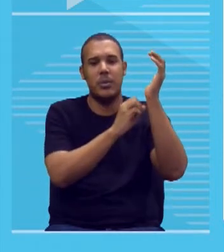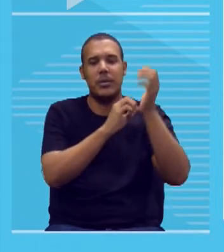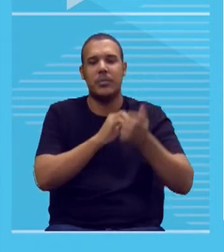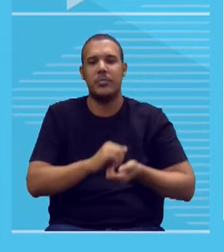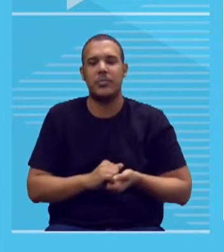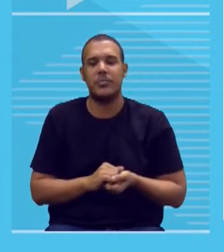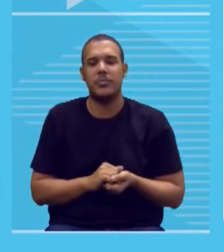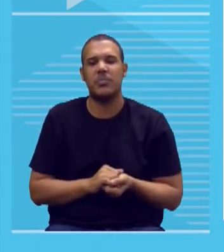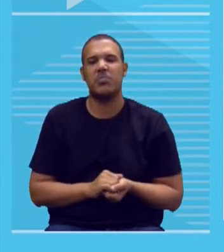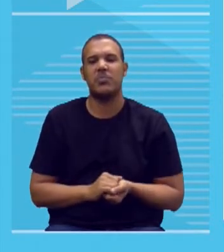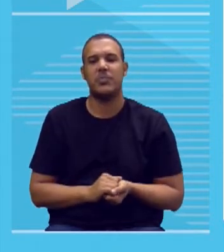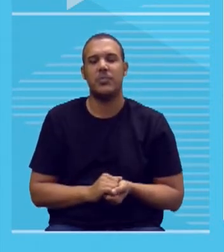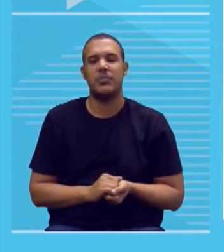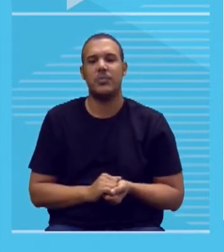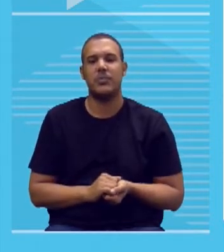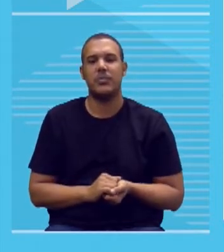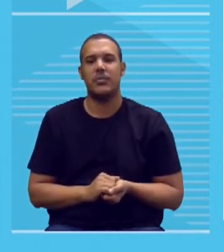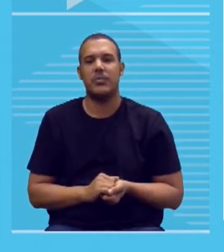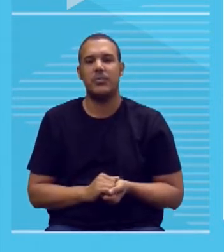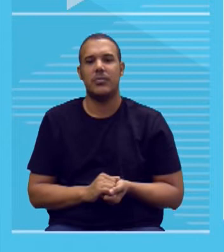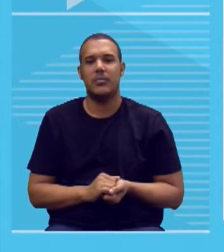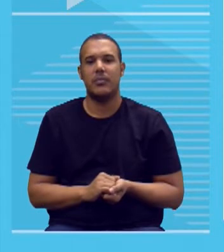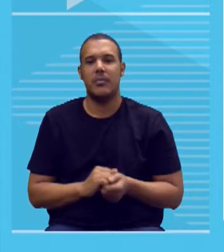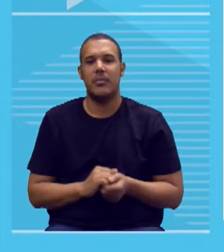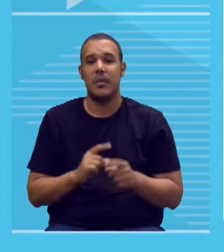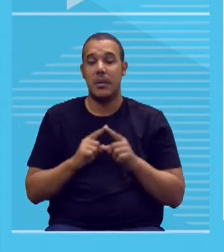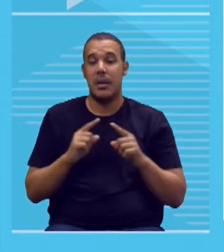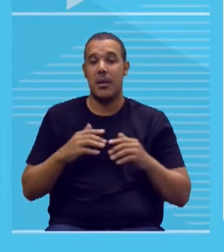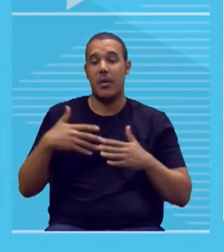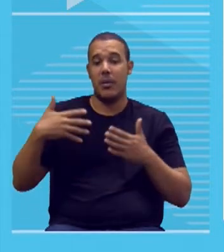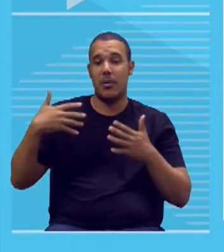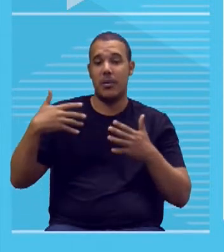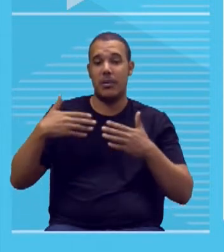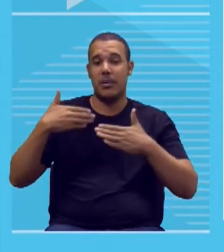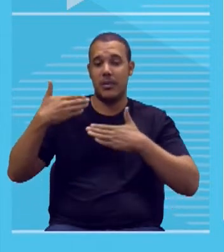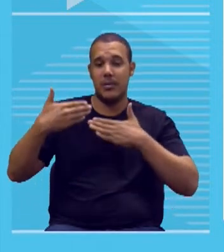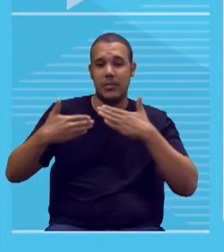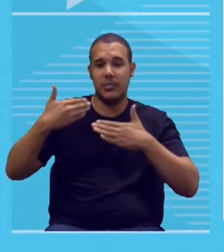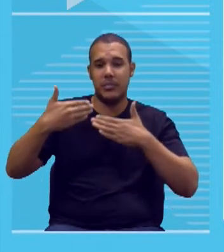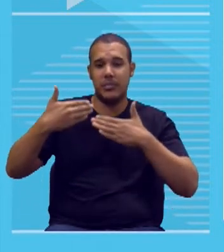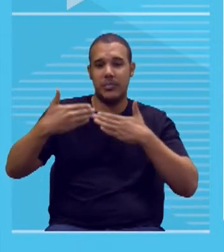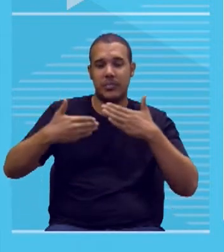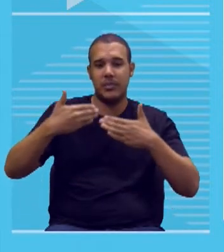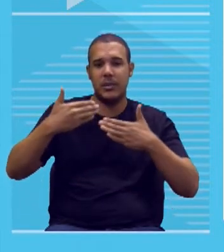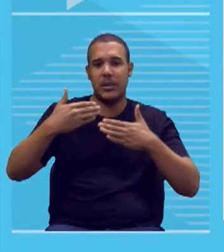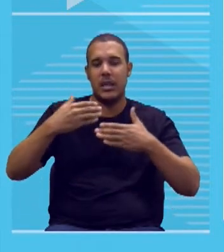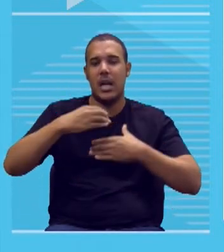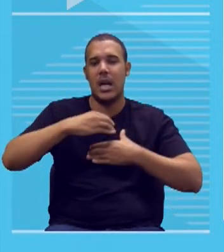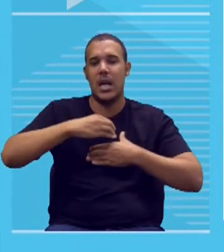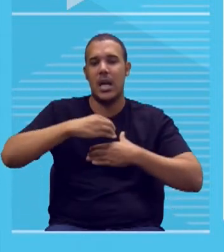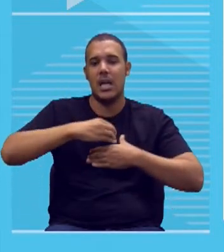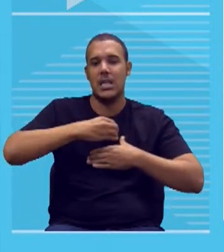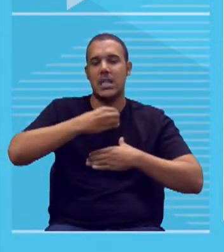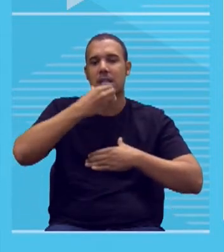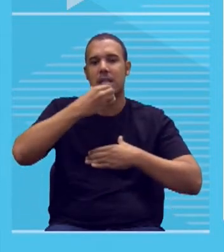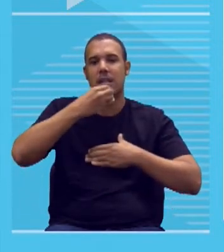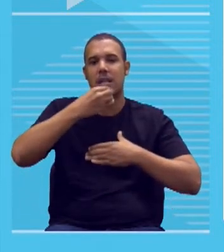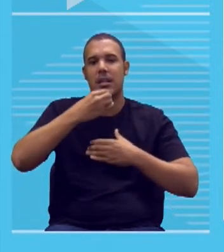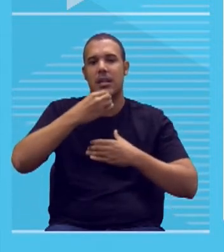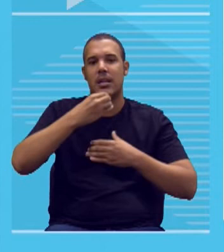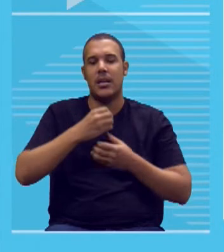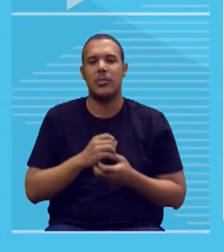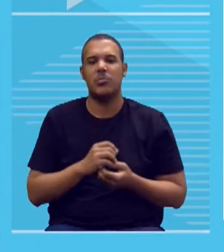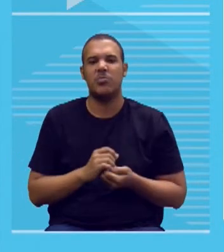vai porém meu querido o tempo passou ai girafa e se reproduziram que não